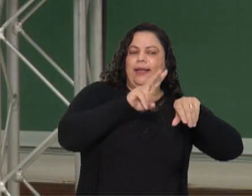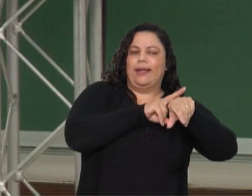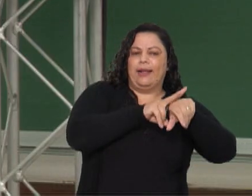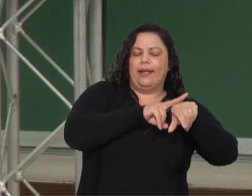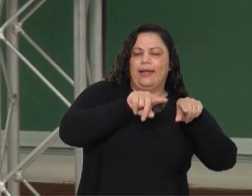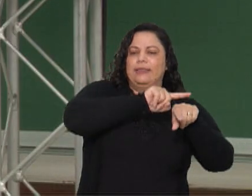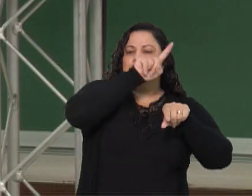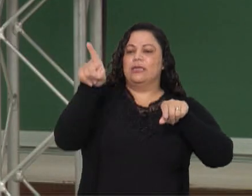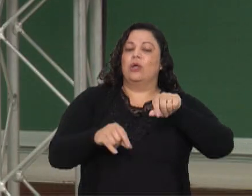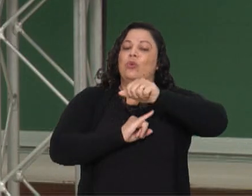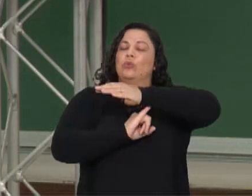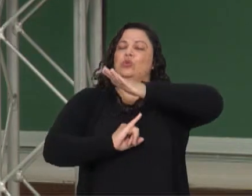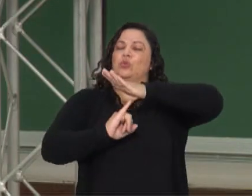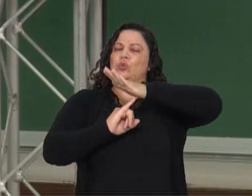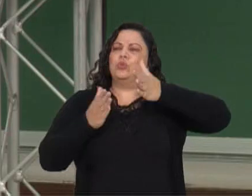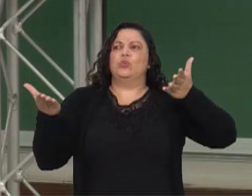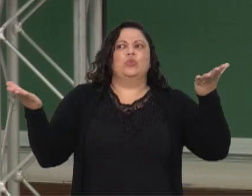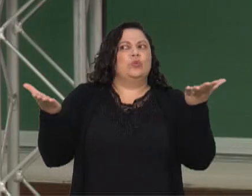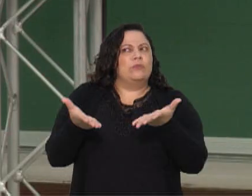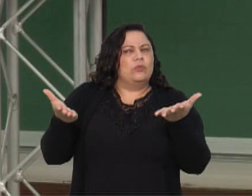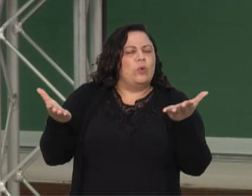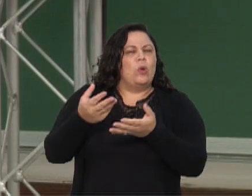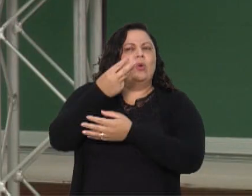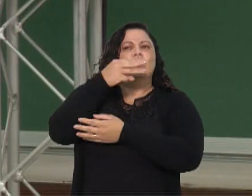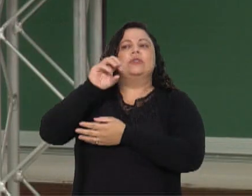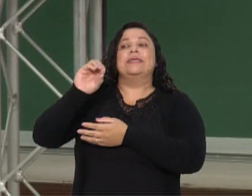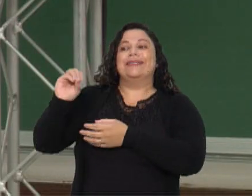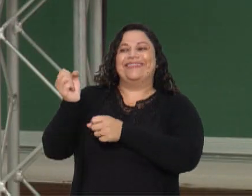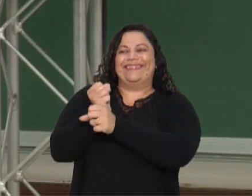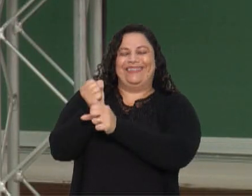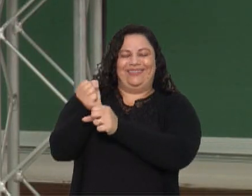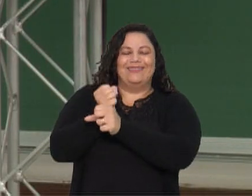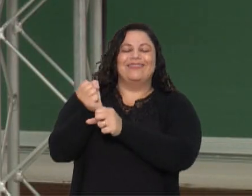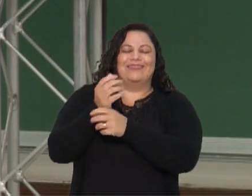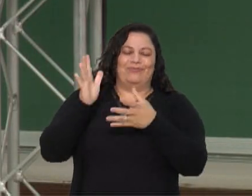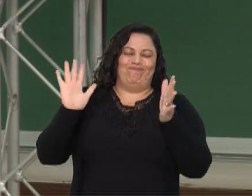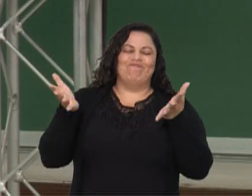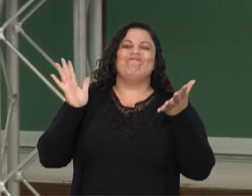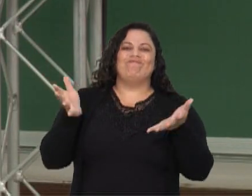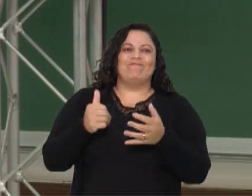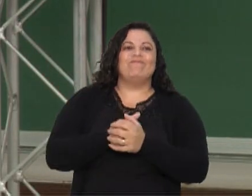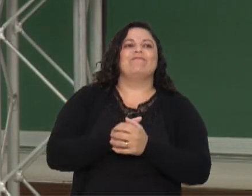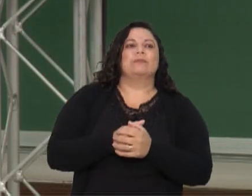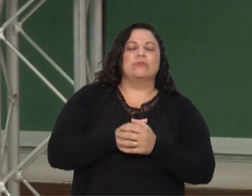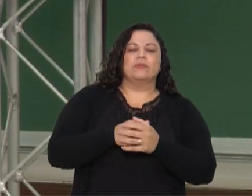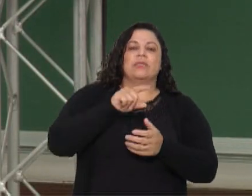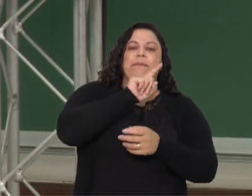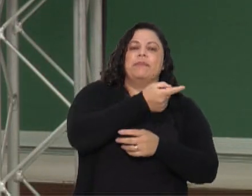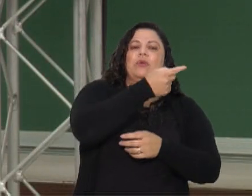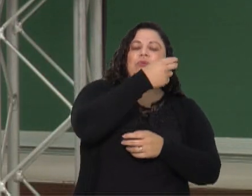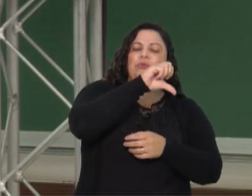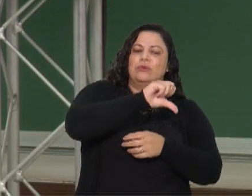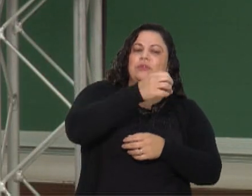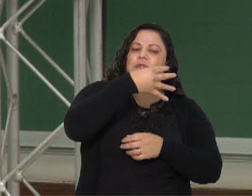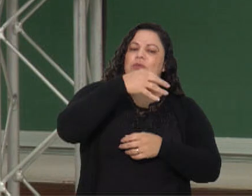Instituto está fazendo 30 anos, né? Então, olha só, né? Essa casa, de 1940 até hoje,